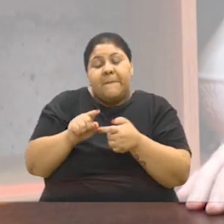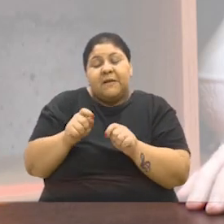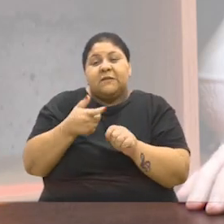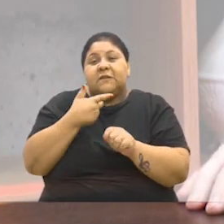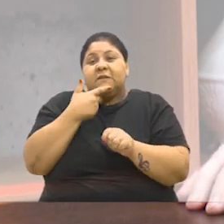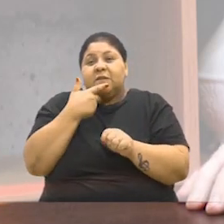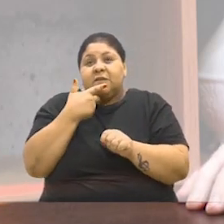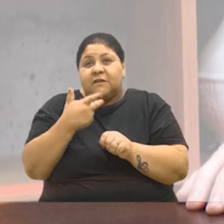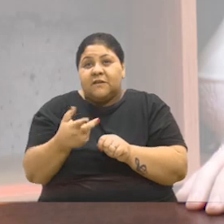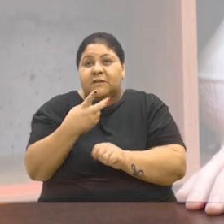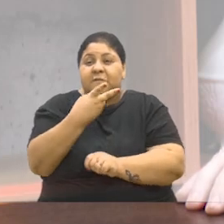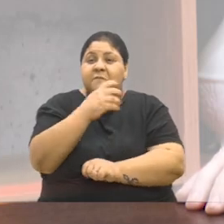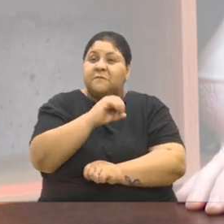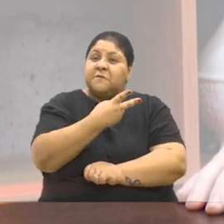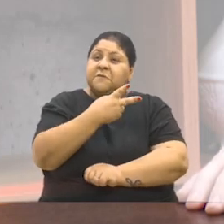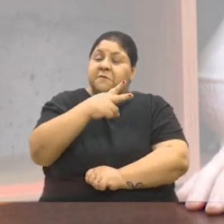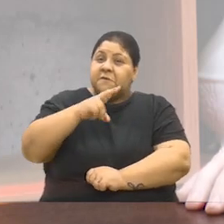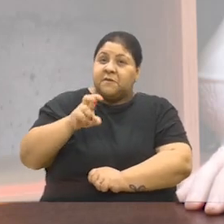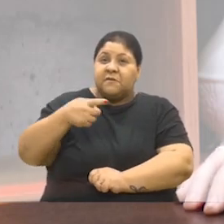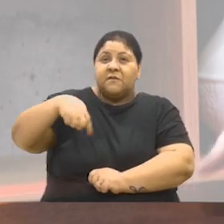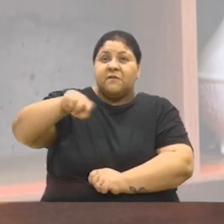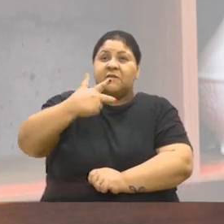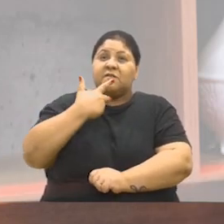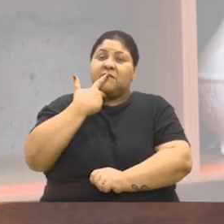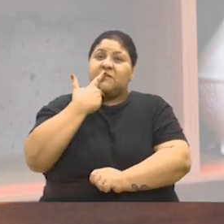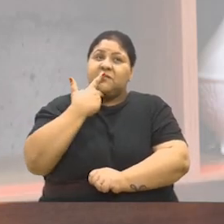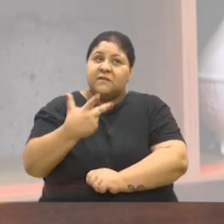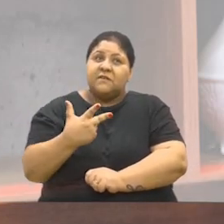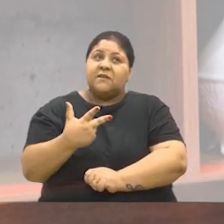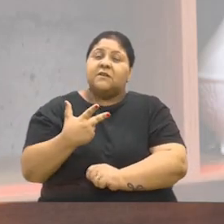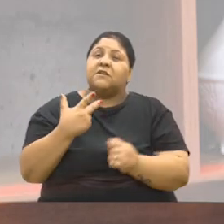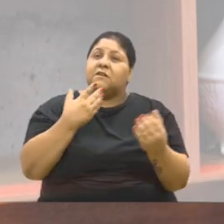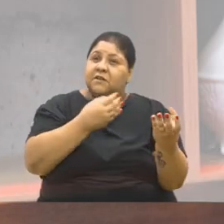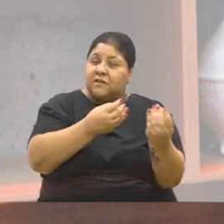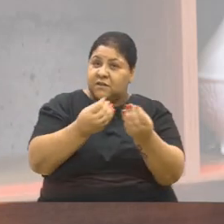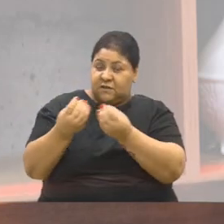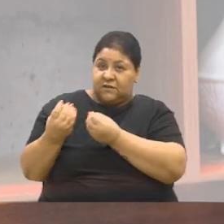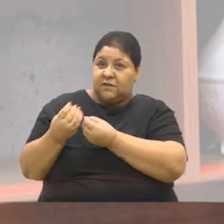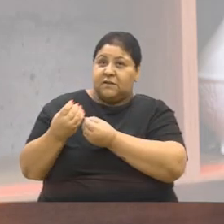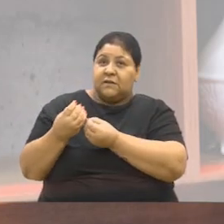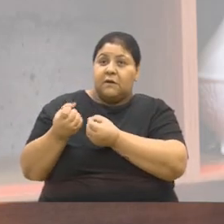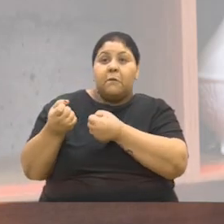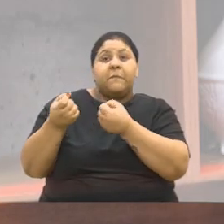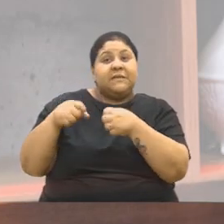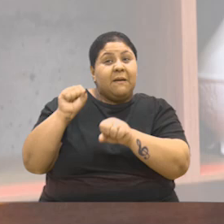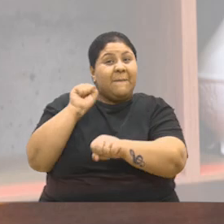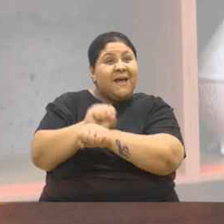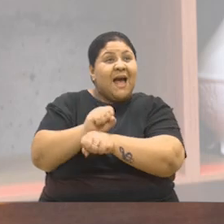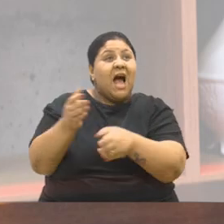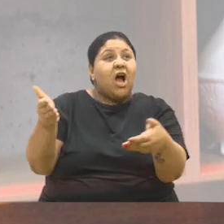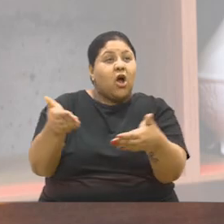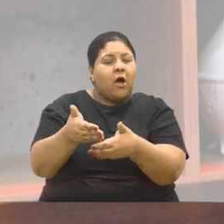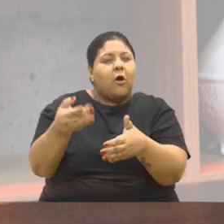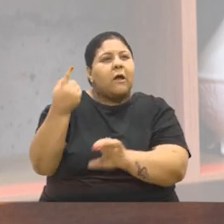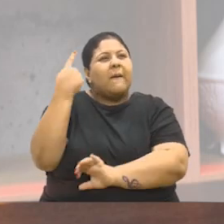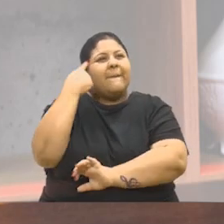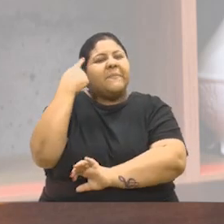eu não queria deixar de falar com você sobre 2025. A gente falou muitas coisas que a gente deve parar